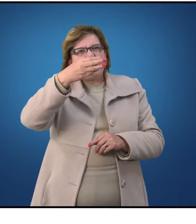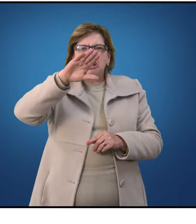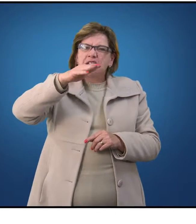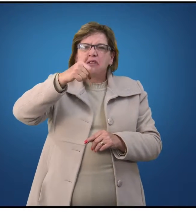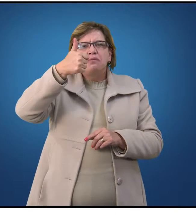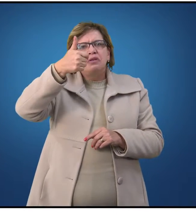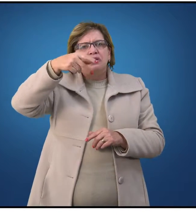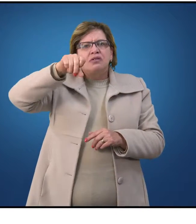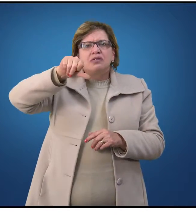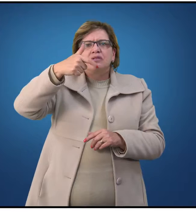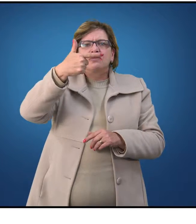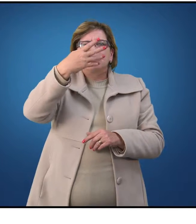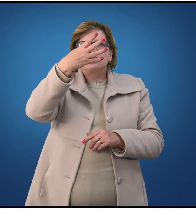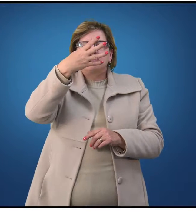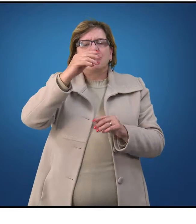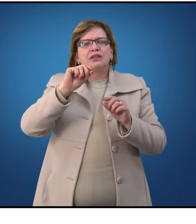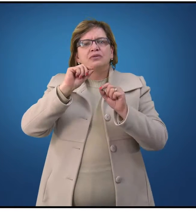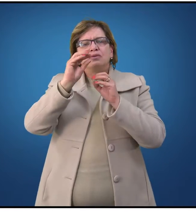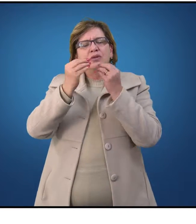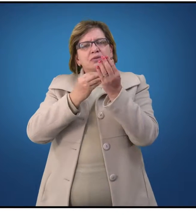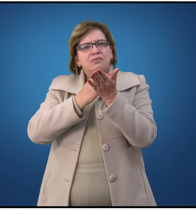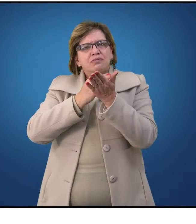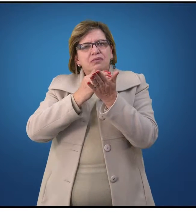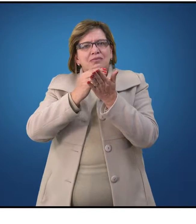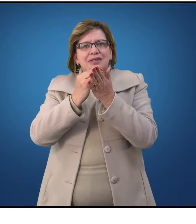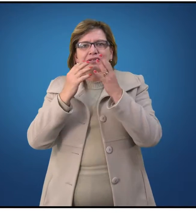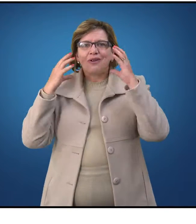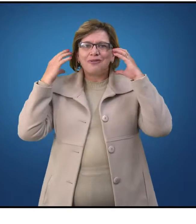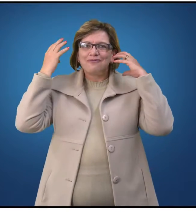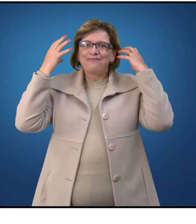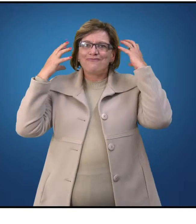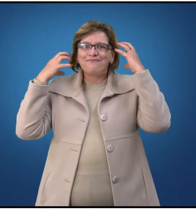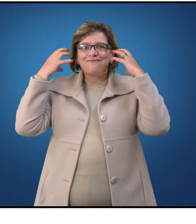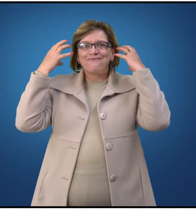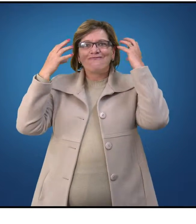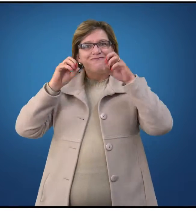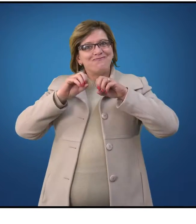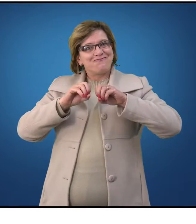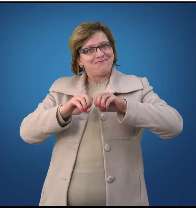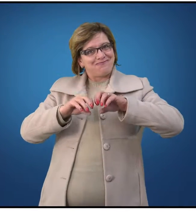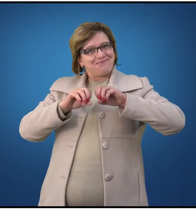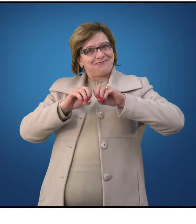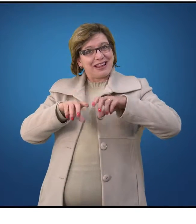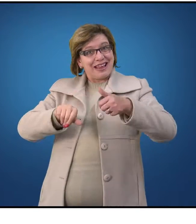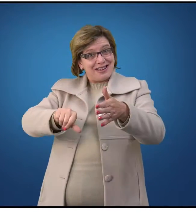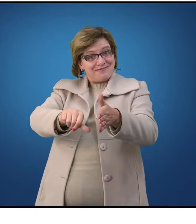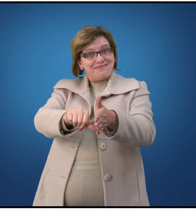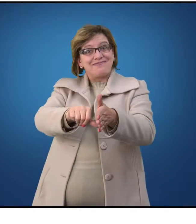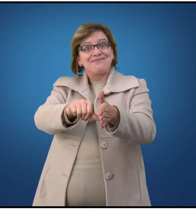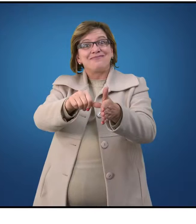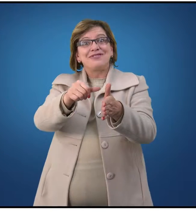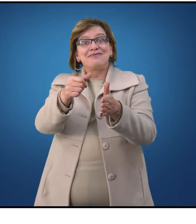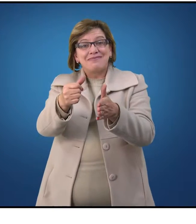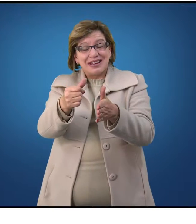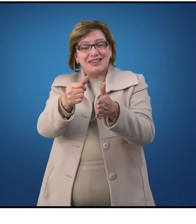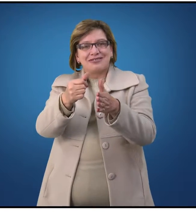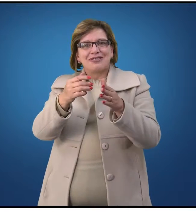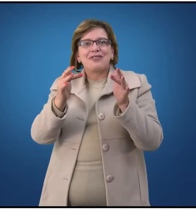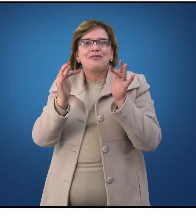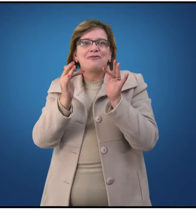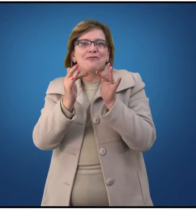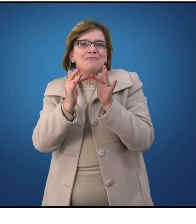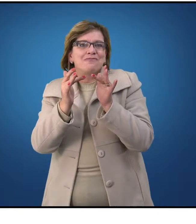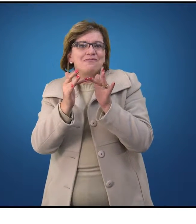1924, com o radiodifusor que foi a primeira forma de contato da